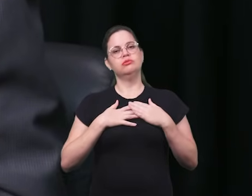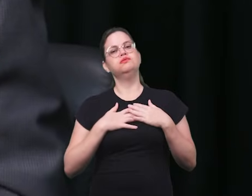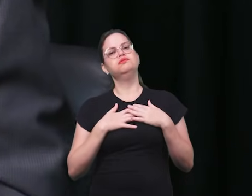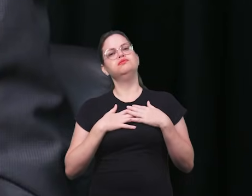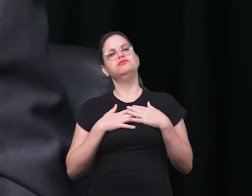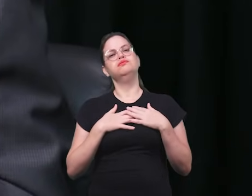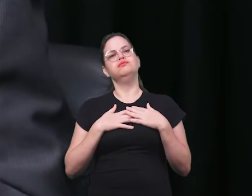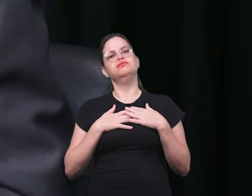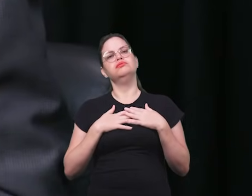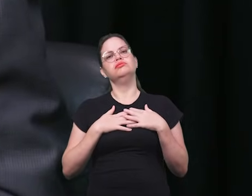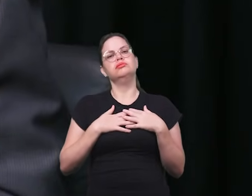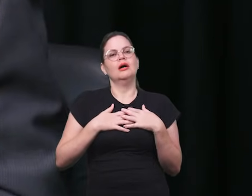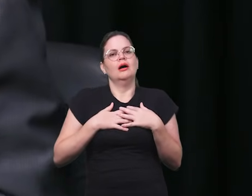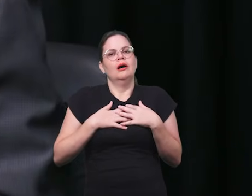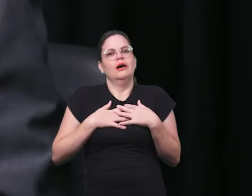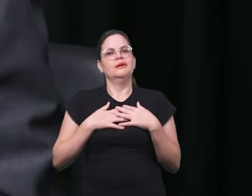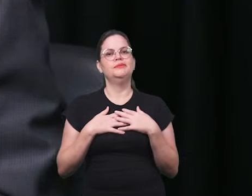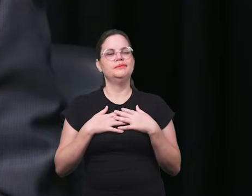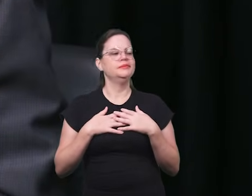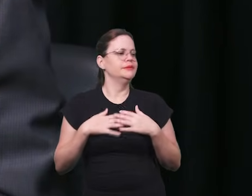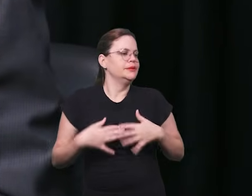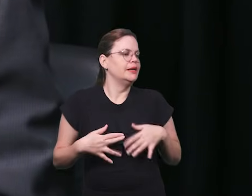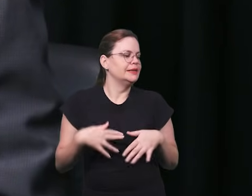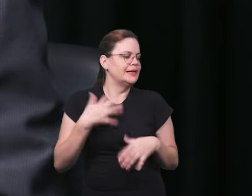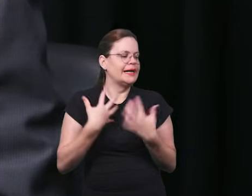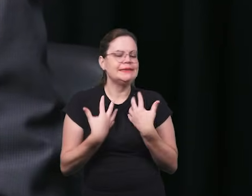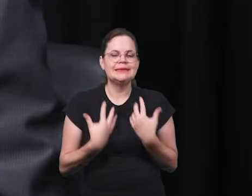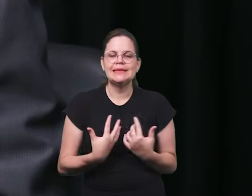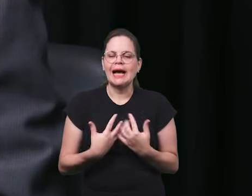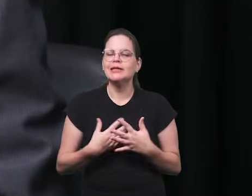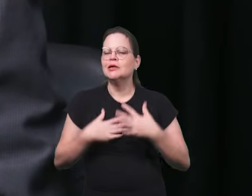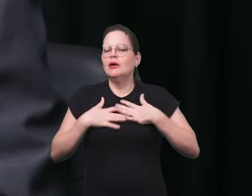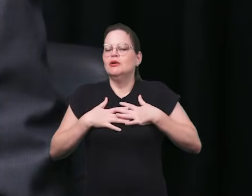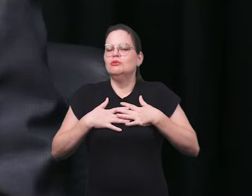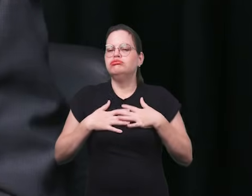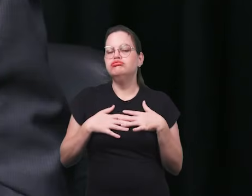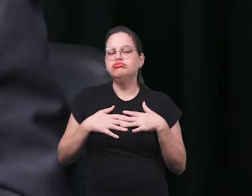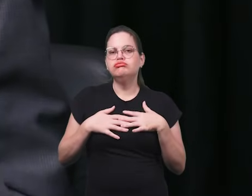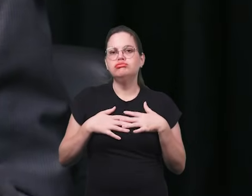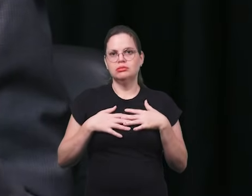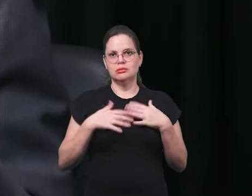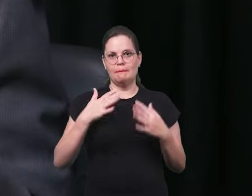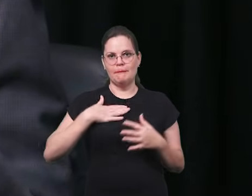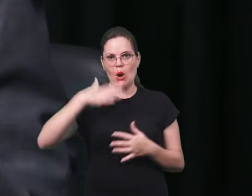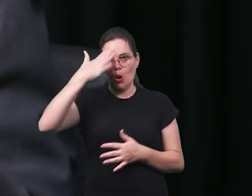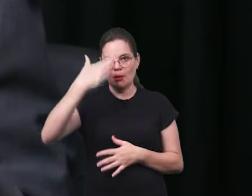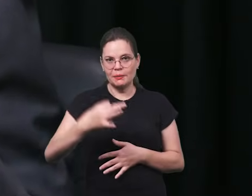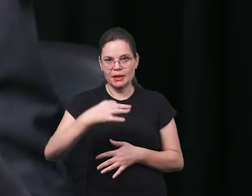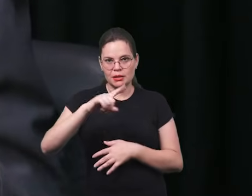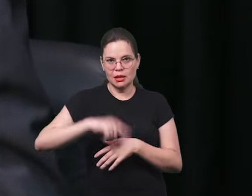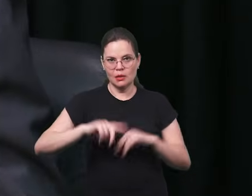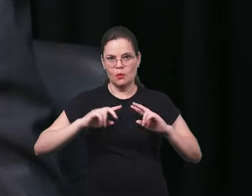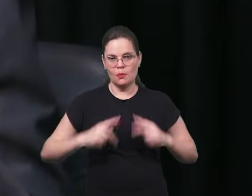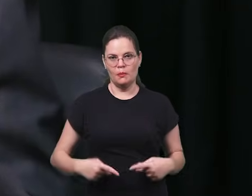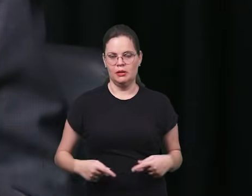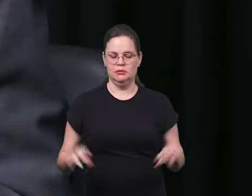descansar, como nós entendemos do nosso, a nível da nossa compreensão humana, mas